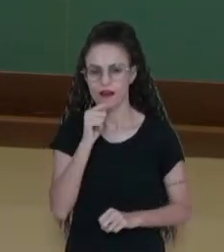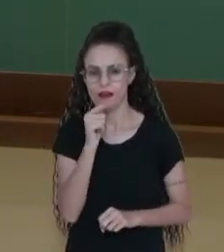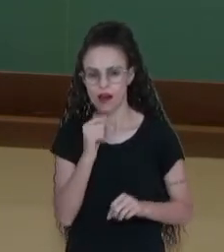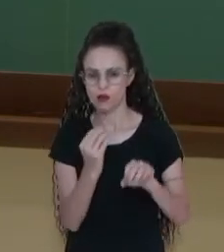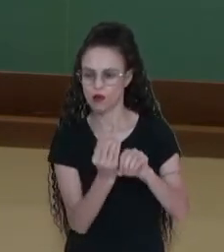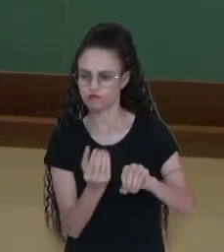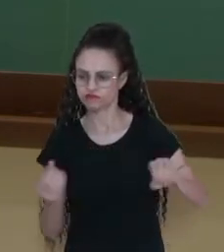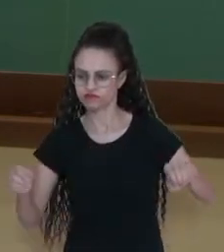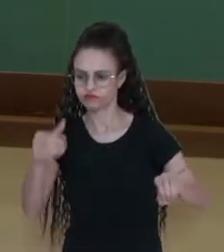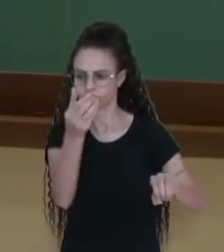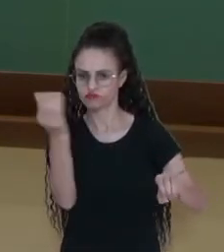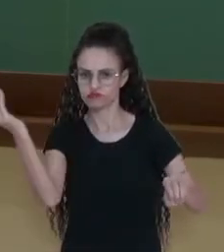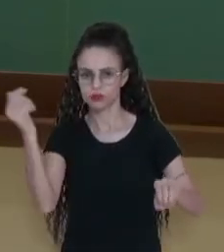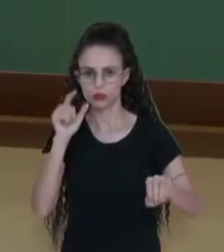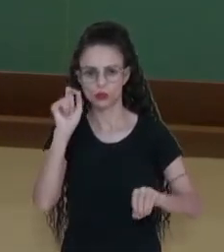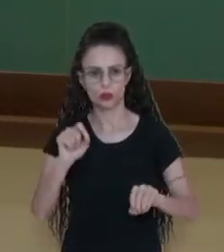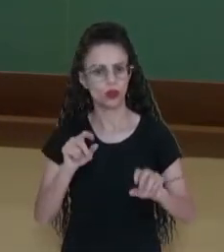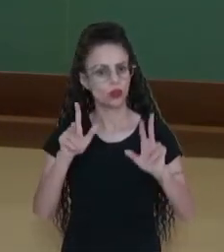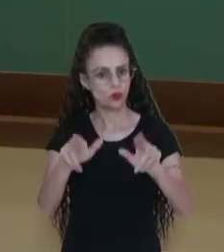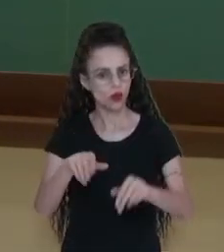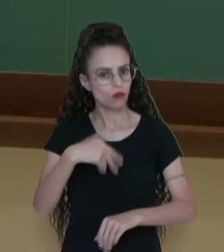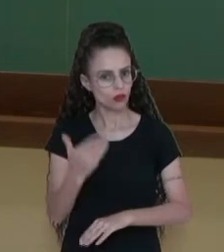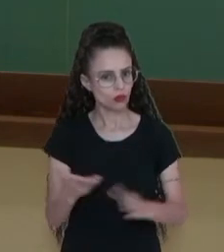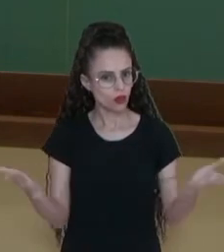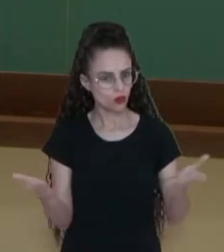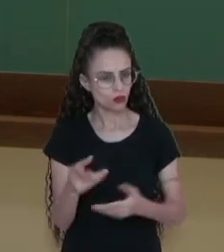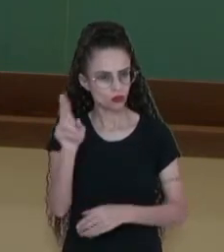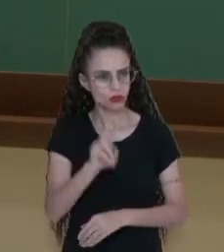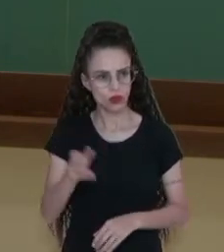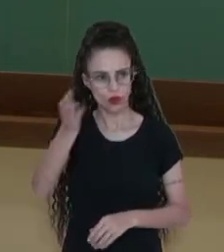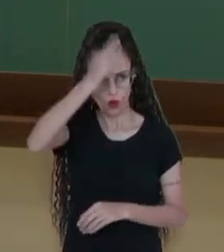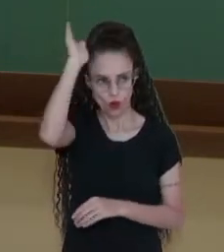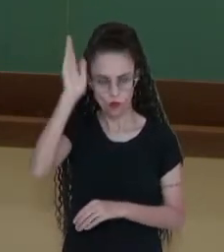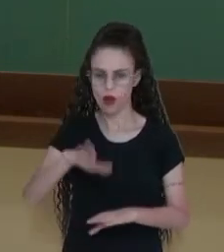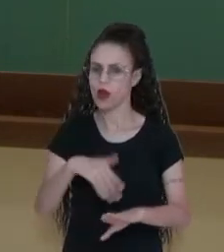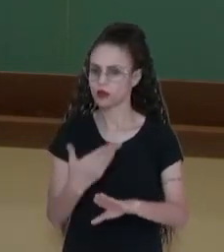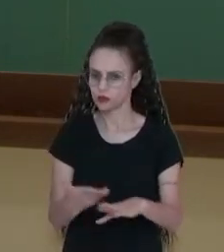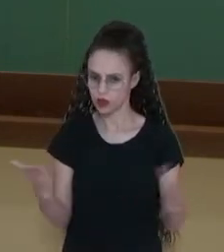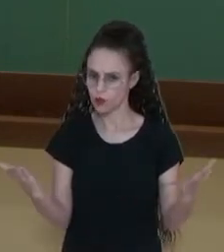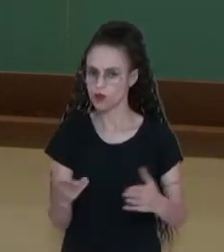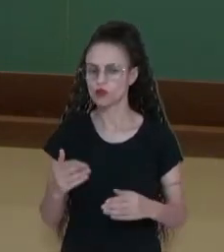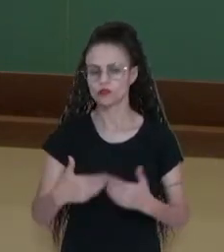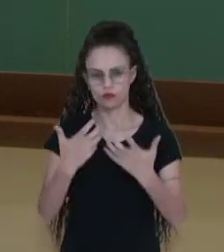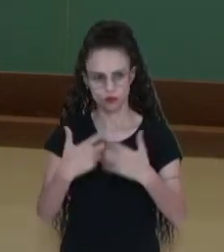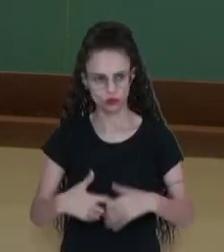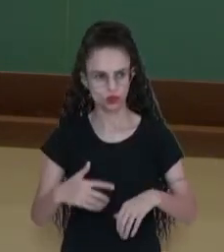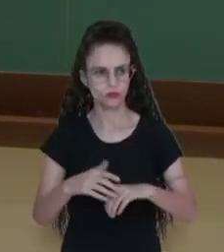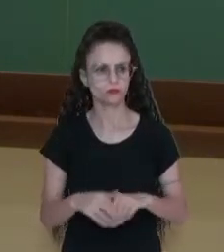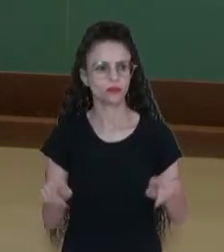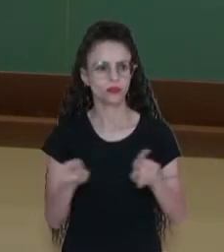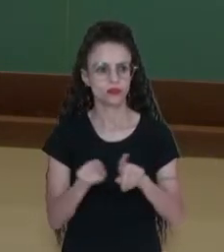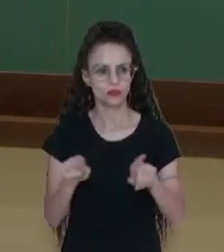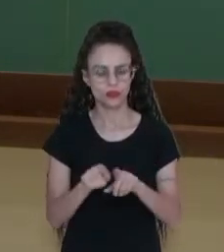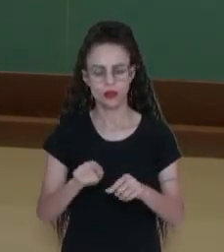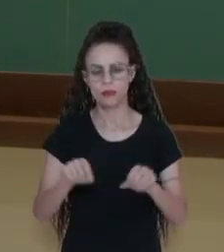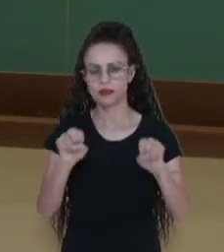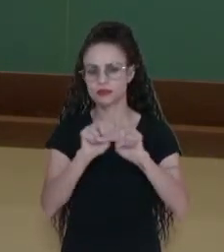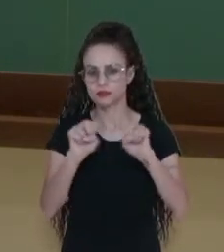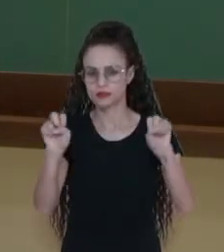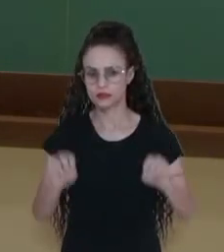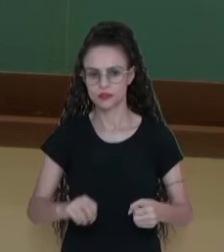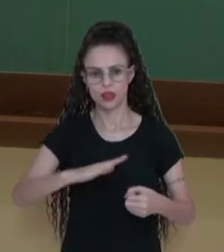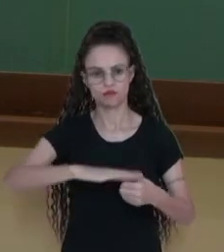seja, aquedutos, mesmo princípio, existem até hoje, e os aquedutos romanos, muitos ainda estão ativos lá na Europa. Nós temos o sistema de esgoto, que é a cloaca